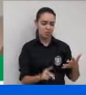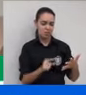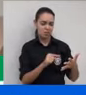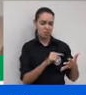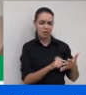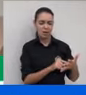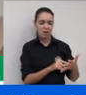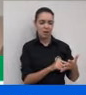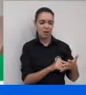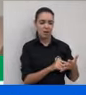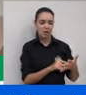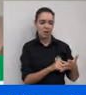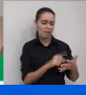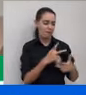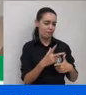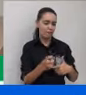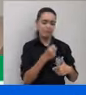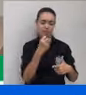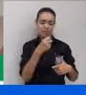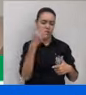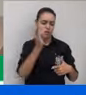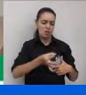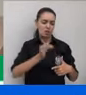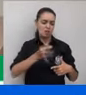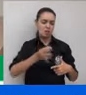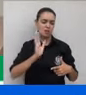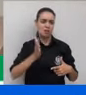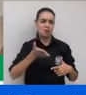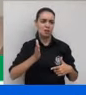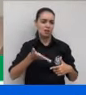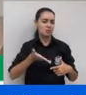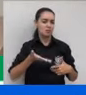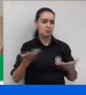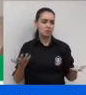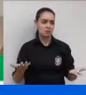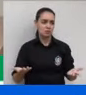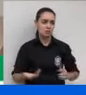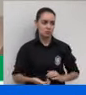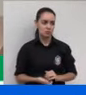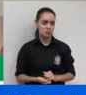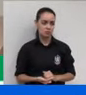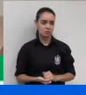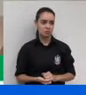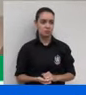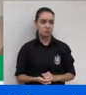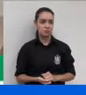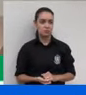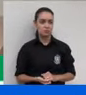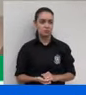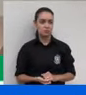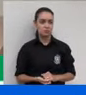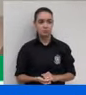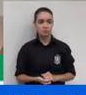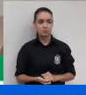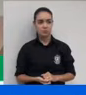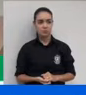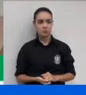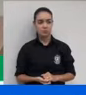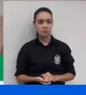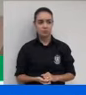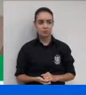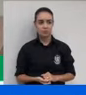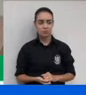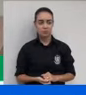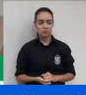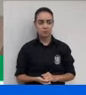ganhe Quem era mais Fábio Tairon agora nesse mandato agora no útimo não tem quem ganhe e eu falei